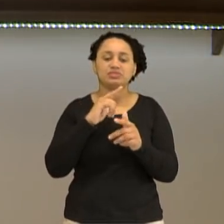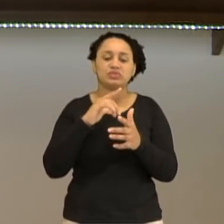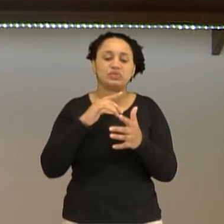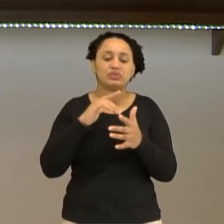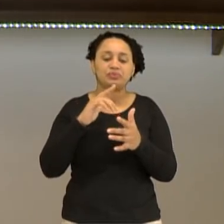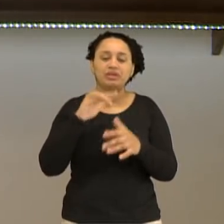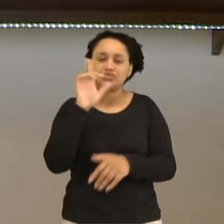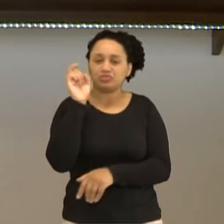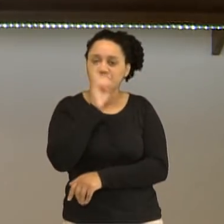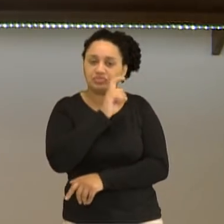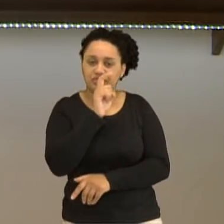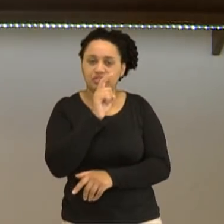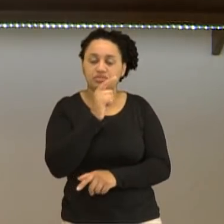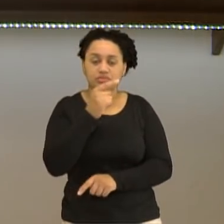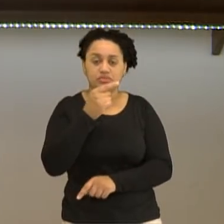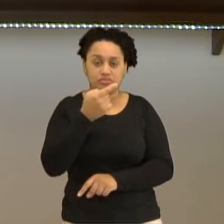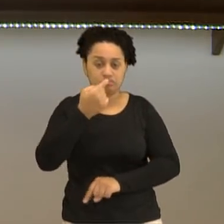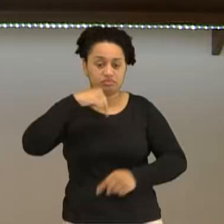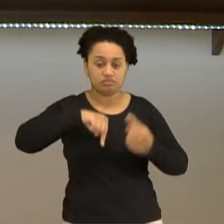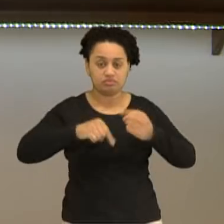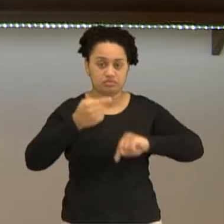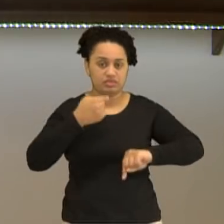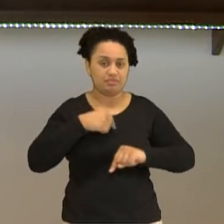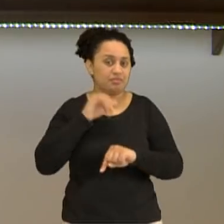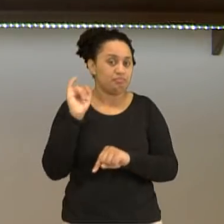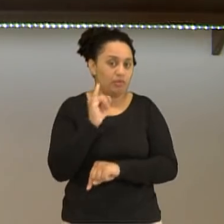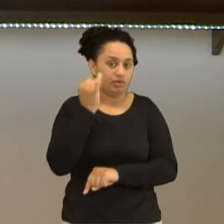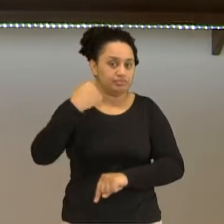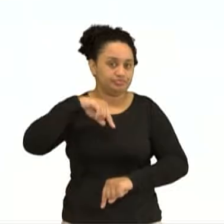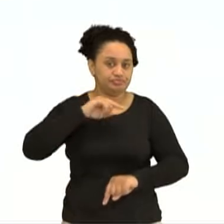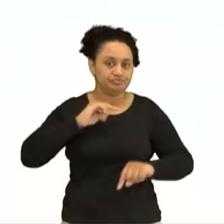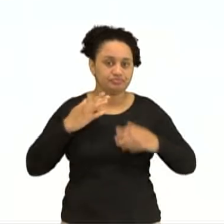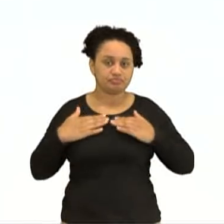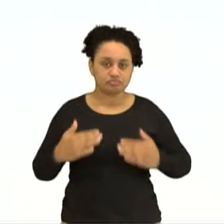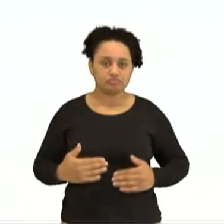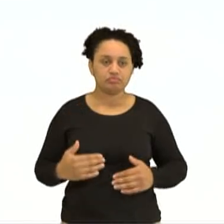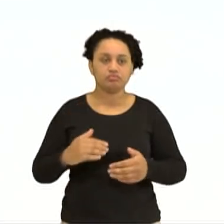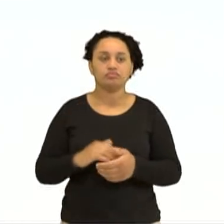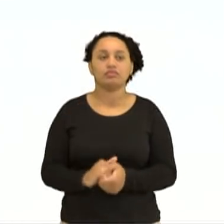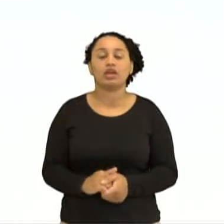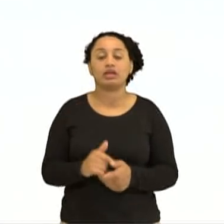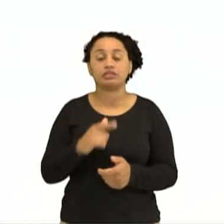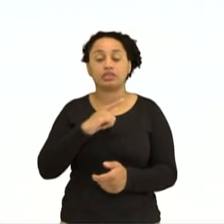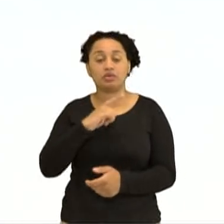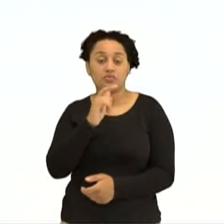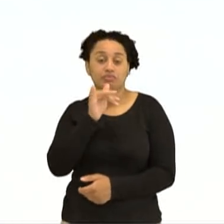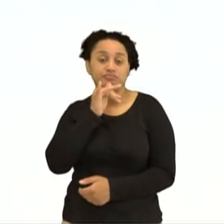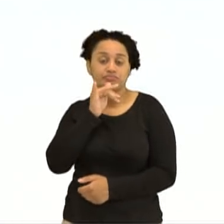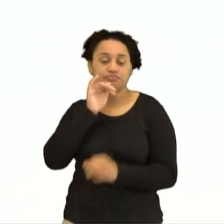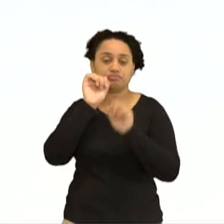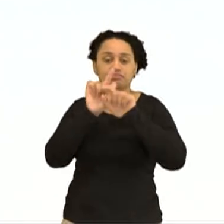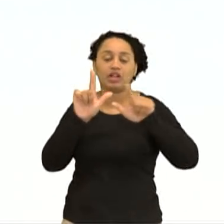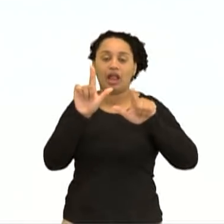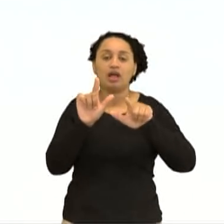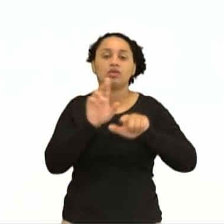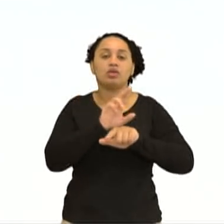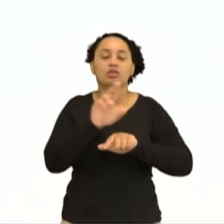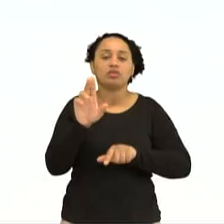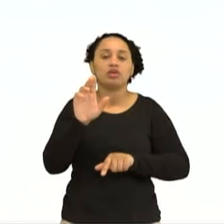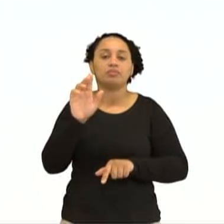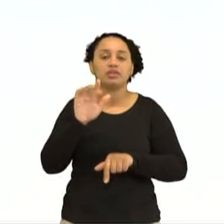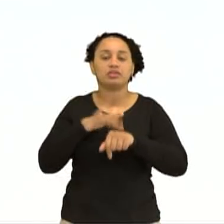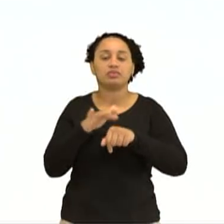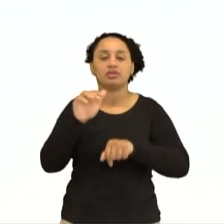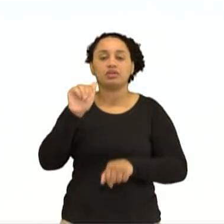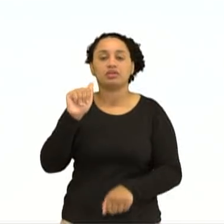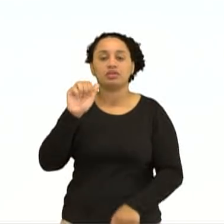das funções vitais no nosso organismo. Aqui eu tenho um exemplo disso, a asma. A asma é uma inflamação, tá certo,